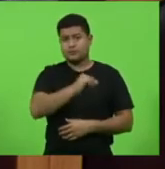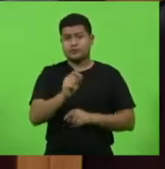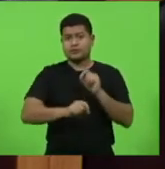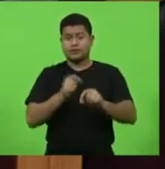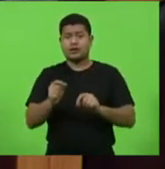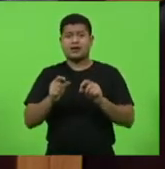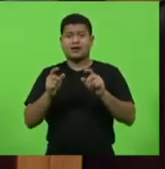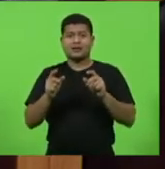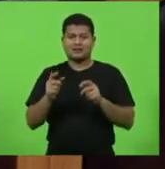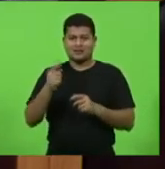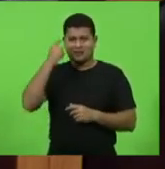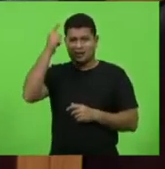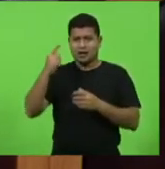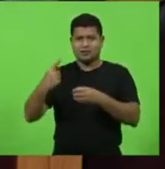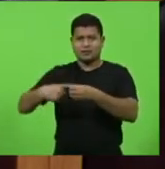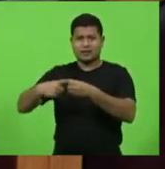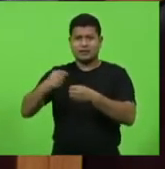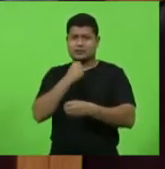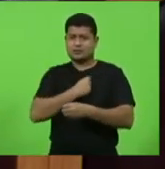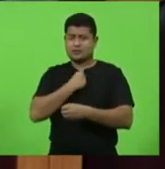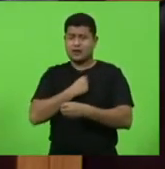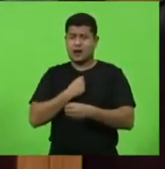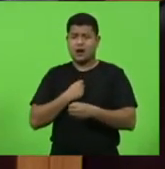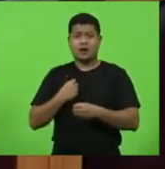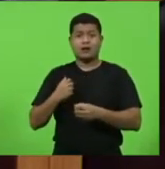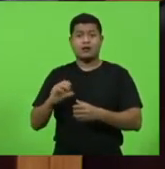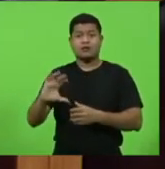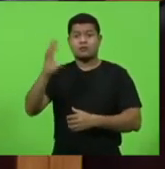saudade, repitam e voltem a acontecer.